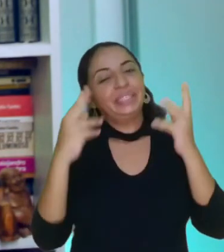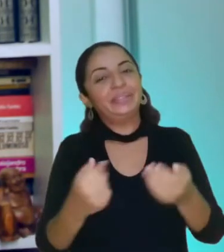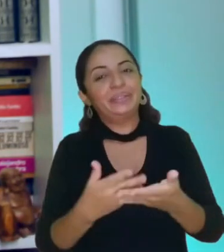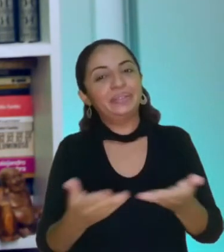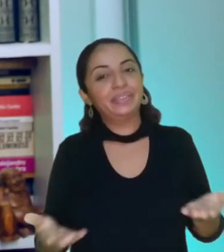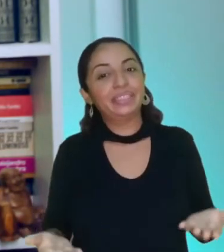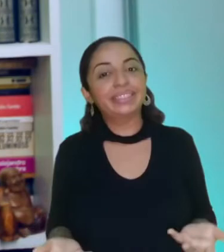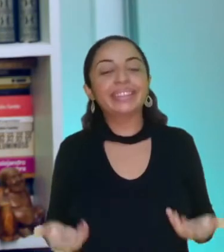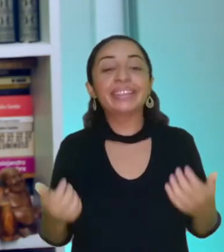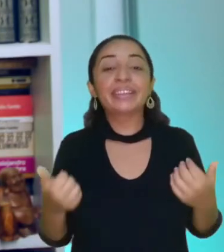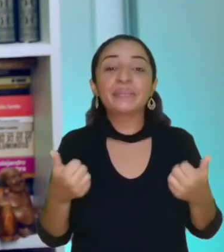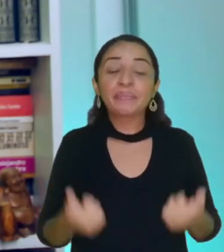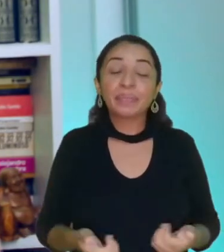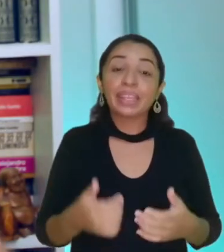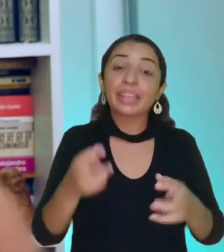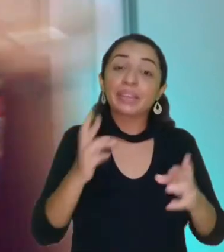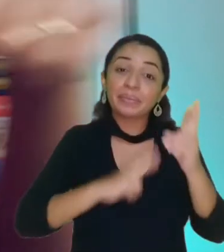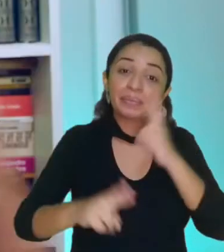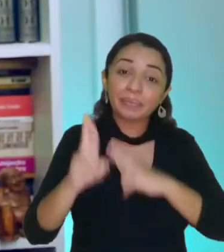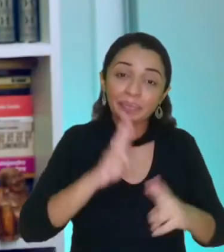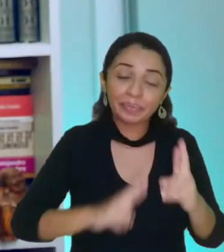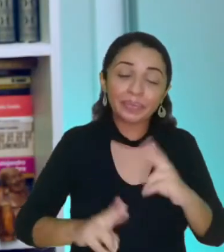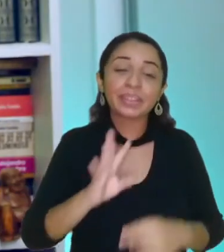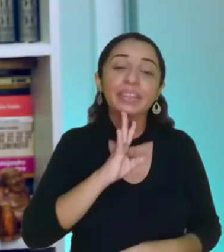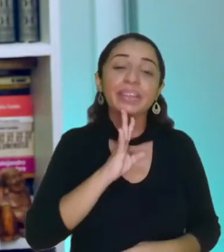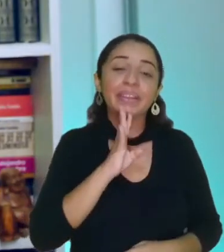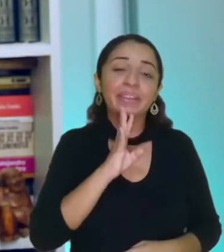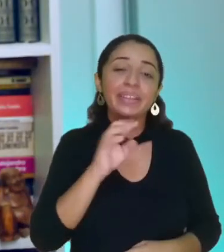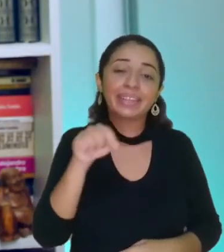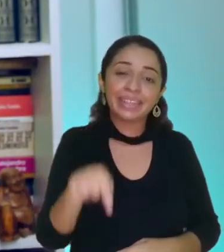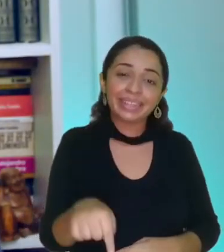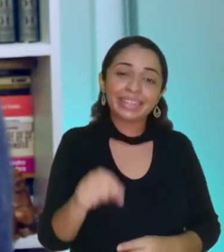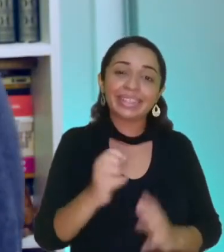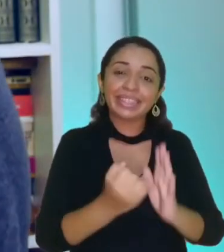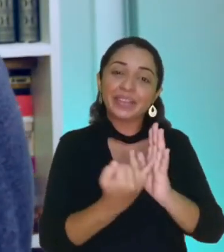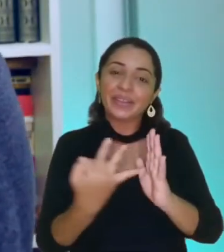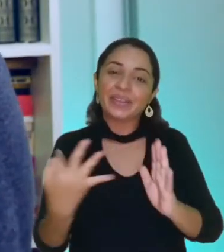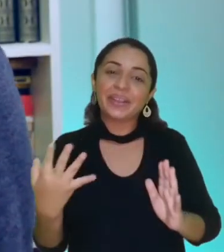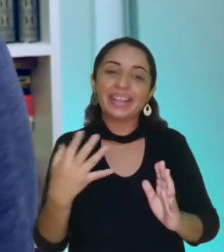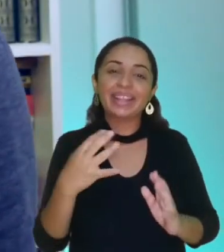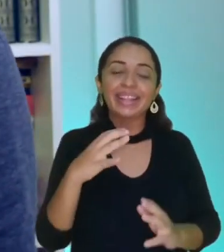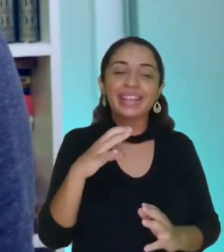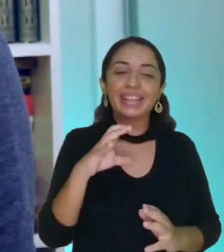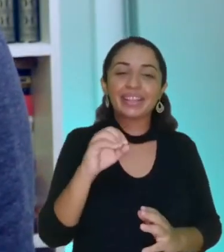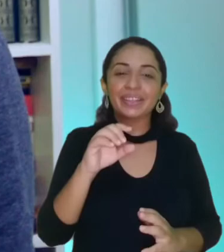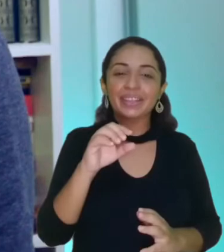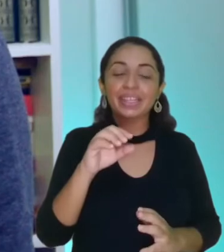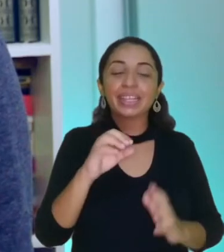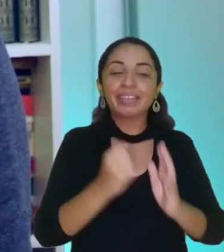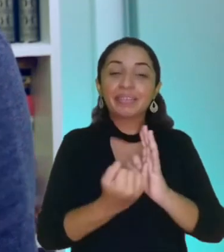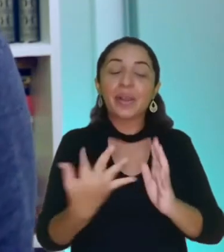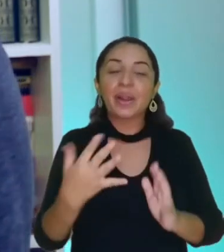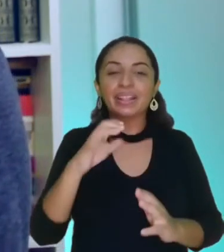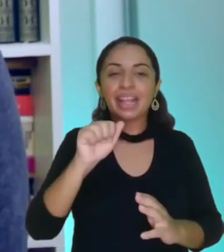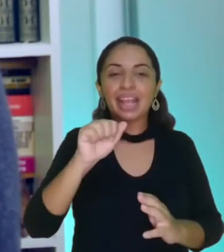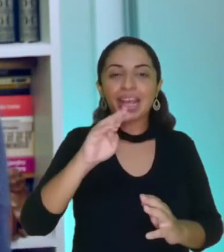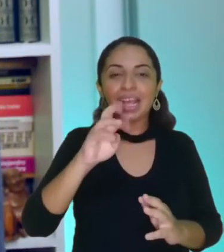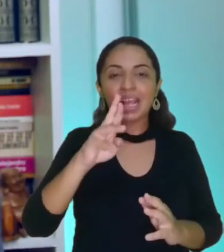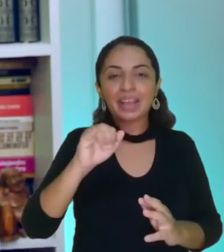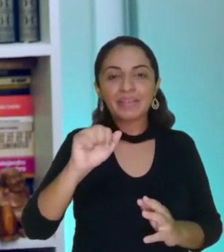com vocês. Então é isso, pessoal. Comenta aqui embaixo se você já conhecia essa edição da Grande Sucesso, né? Grande